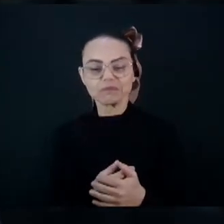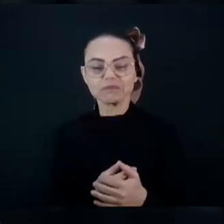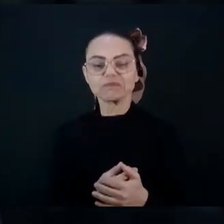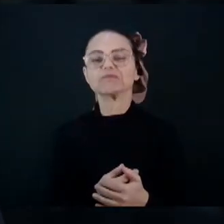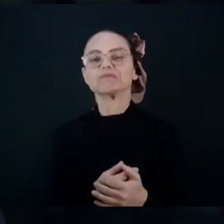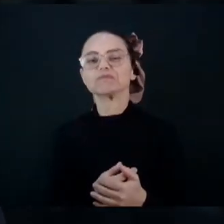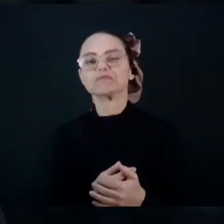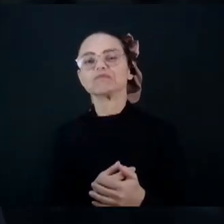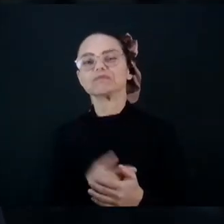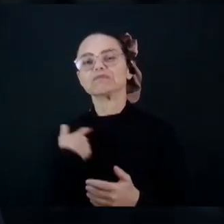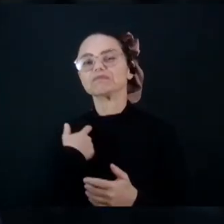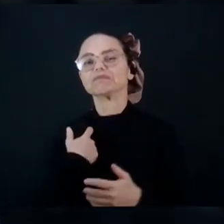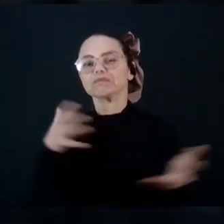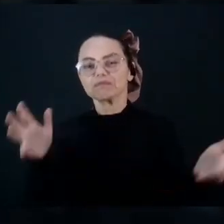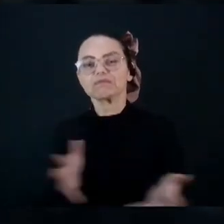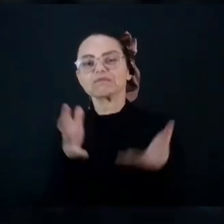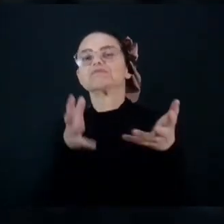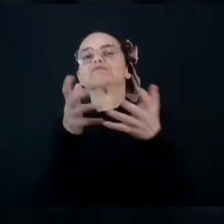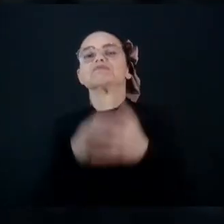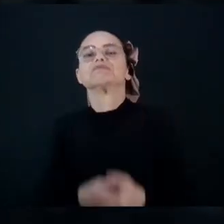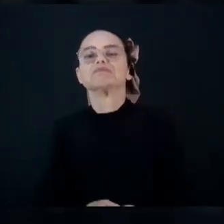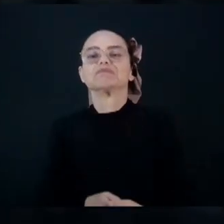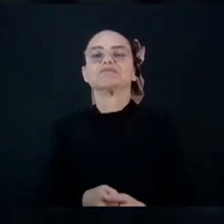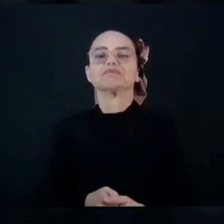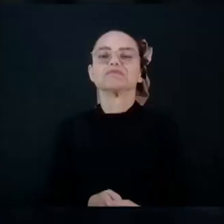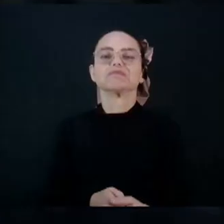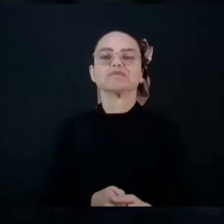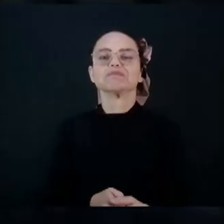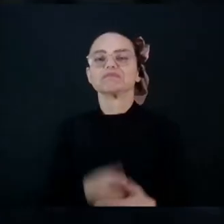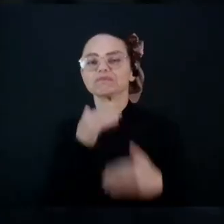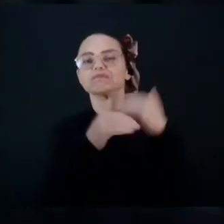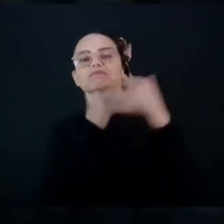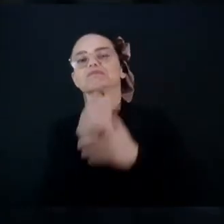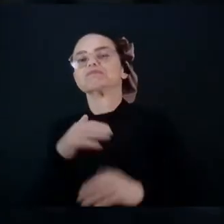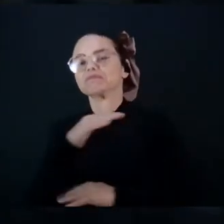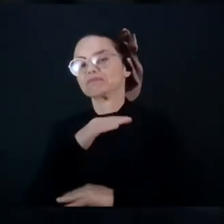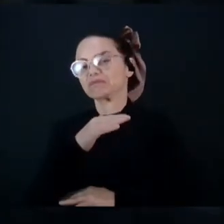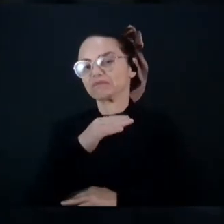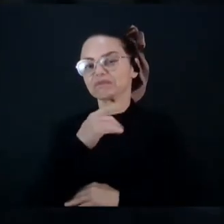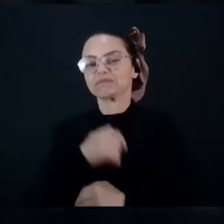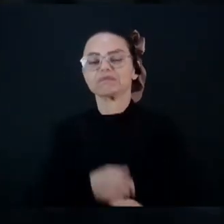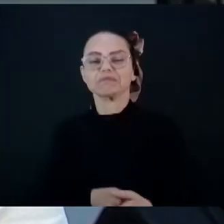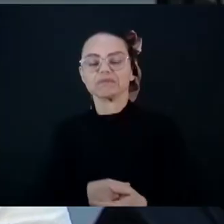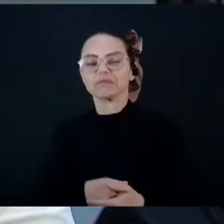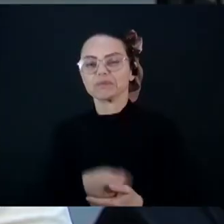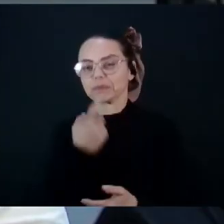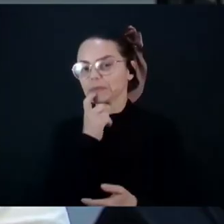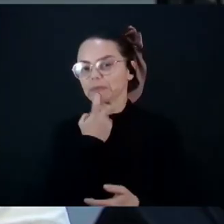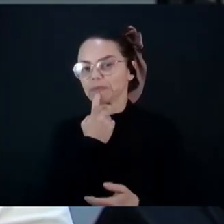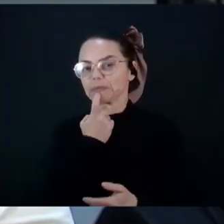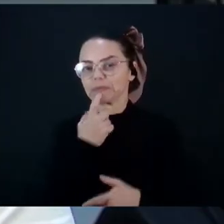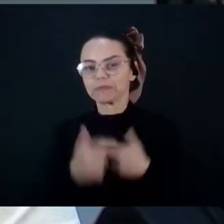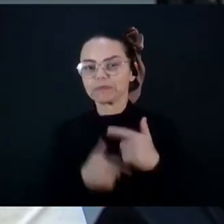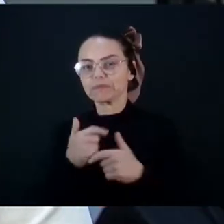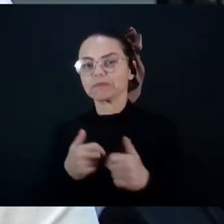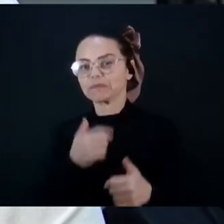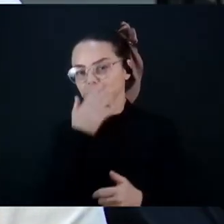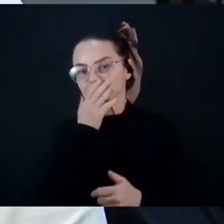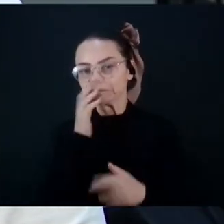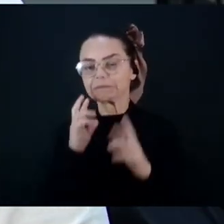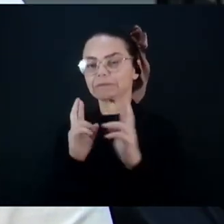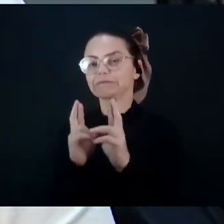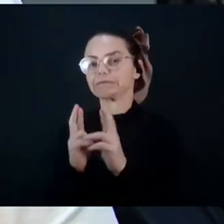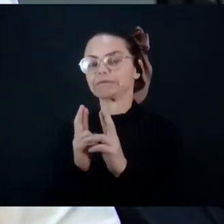que contribua bastante, né, pro crescimento da Câmara e o desenvolvimento do serviço. A nossa expectativa com eles